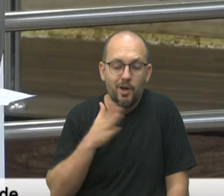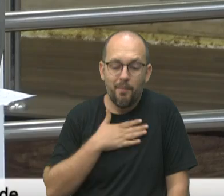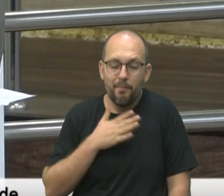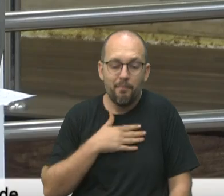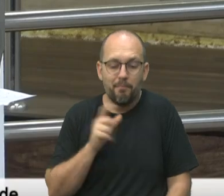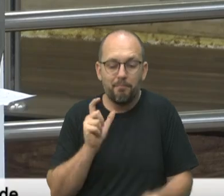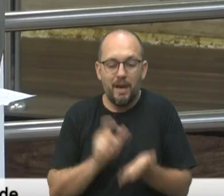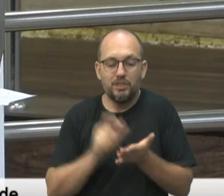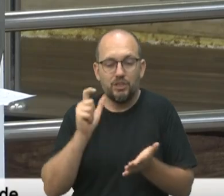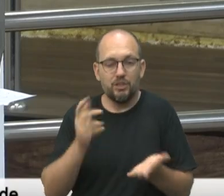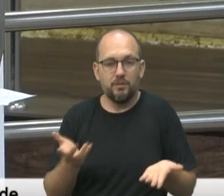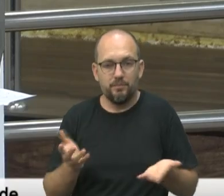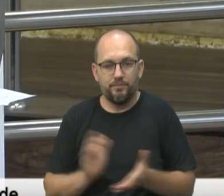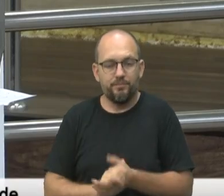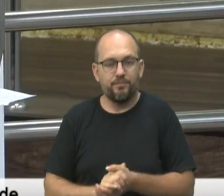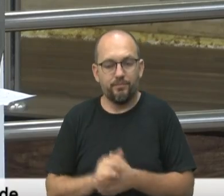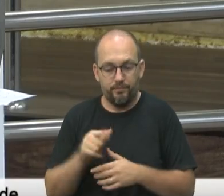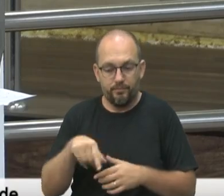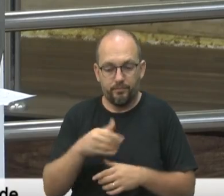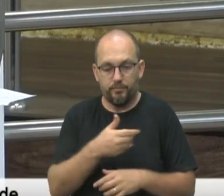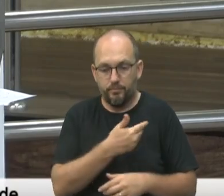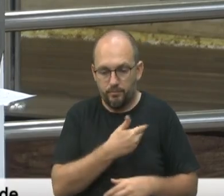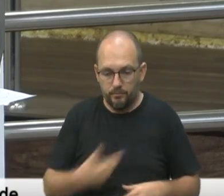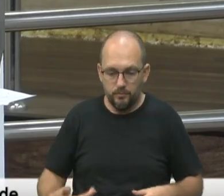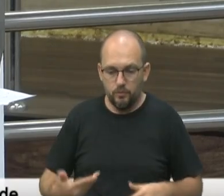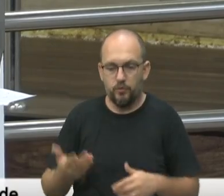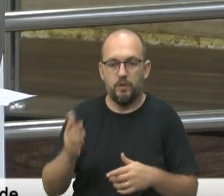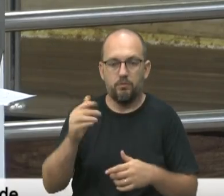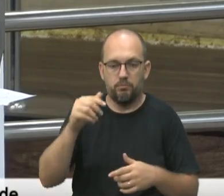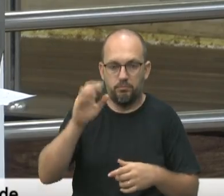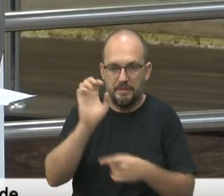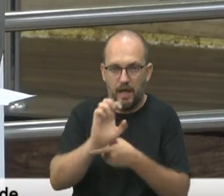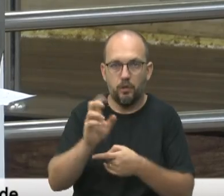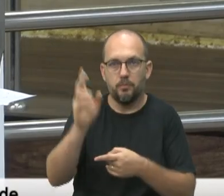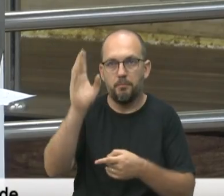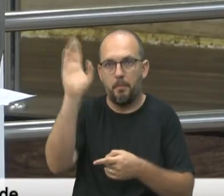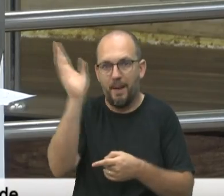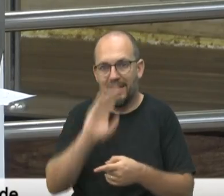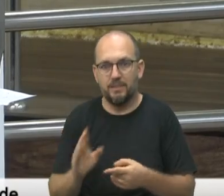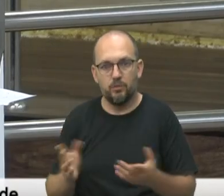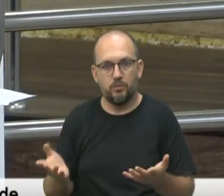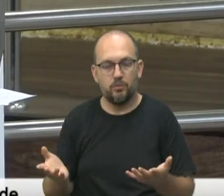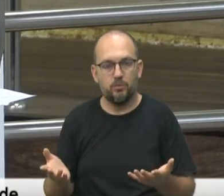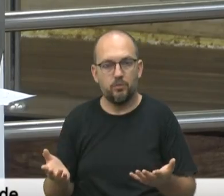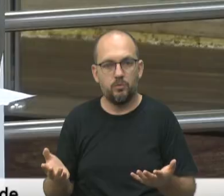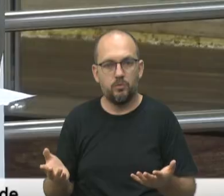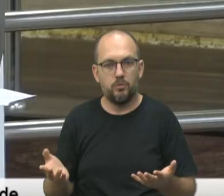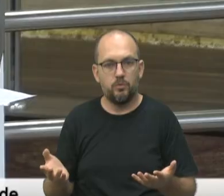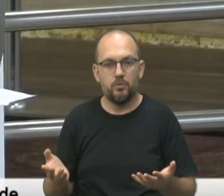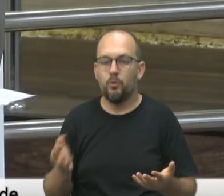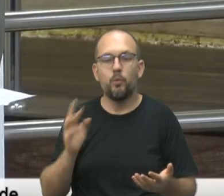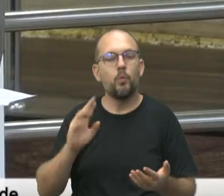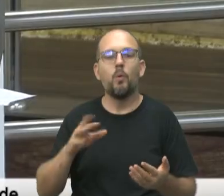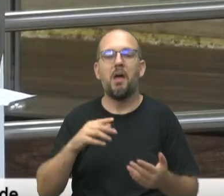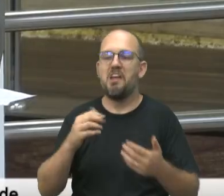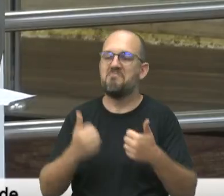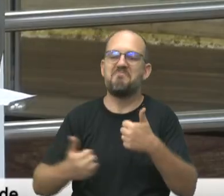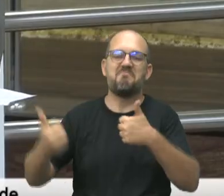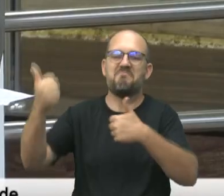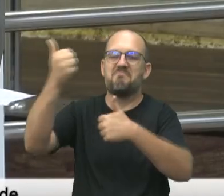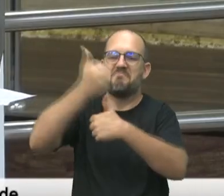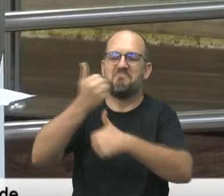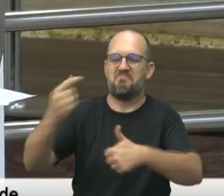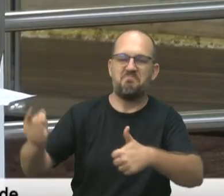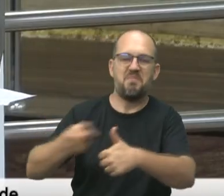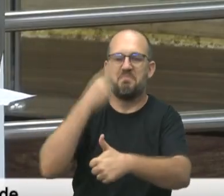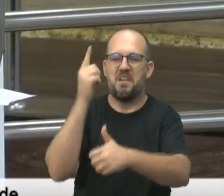nessa cidade, nesse estado e nesse país. Que não são privilégios, mas é equidade, que sempre nos